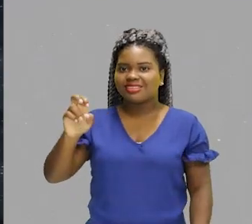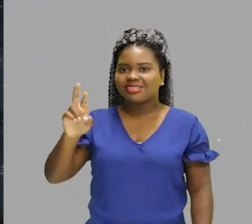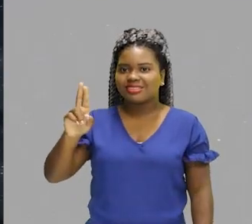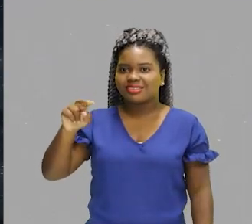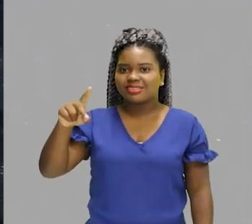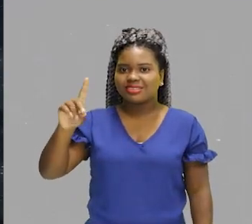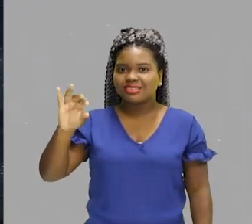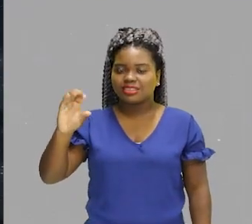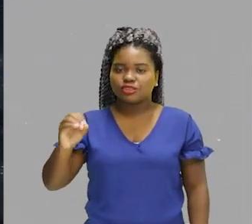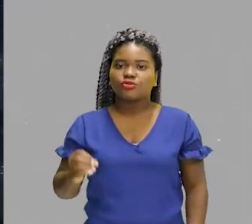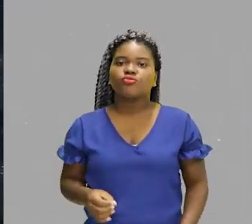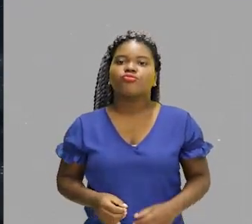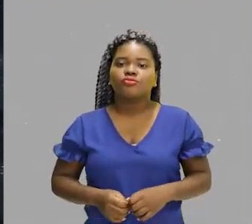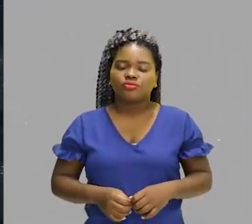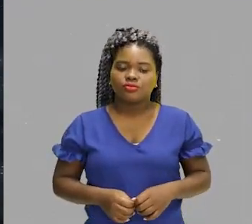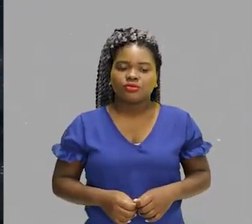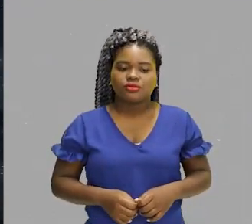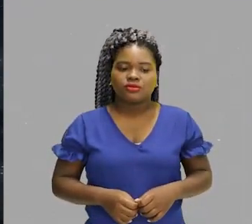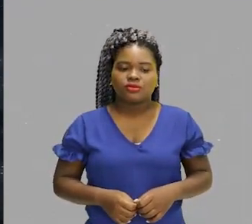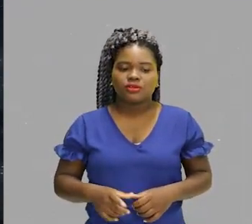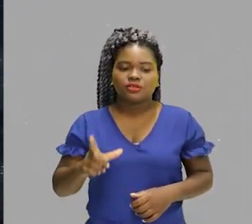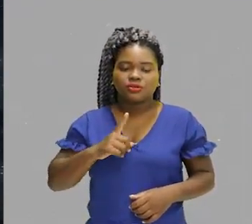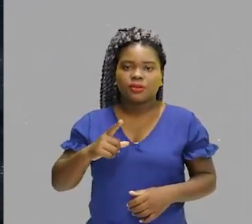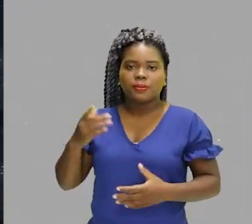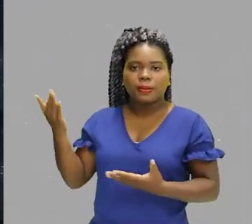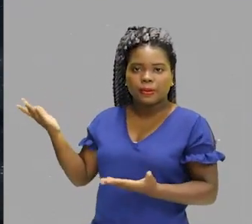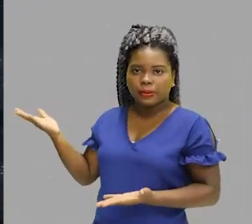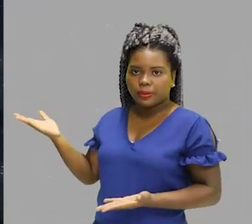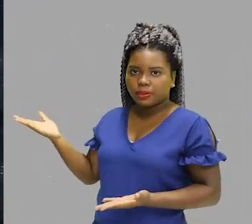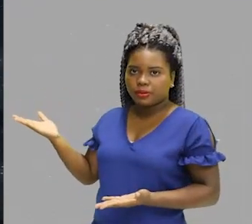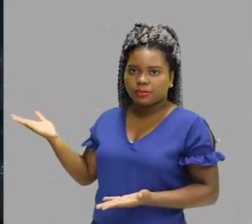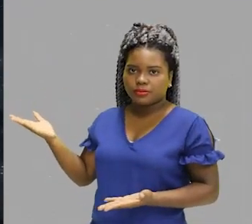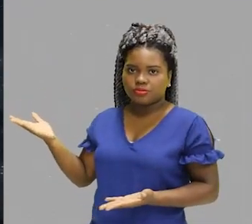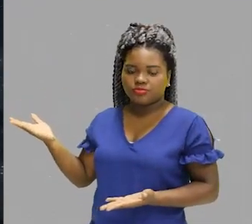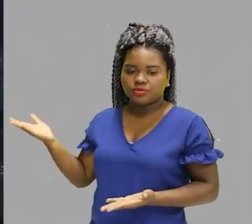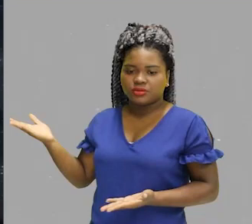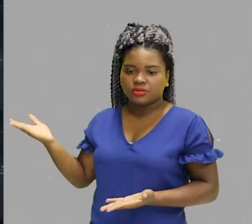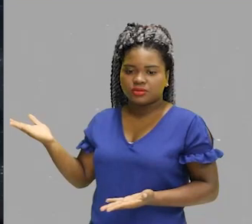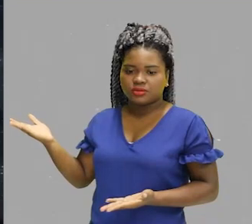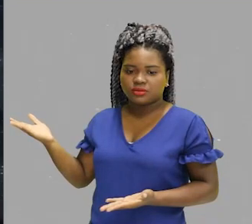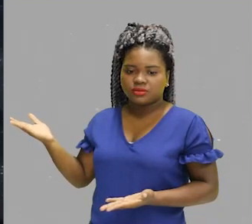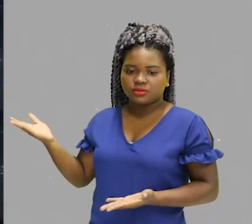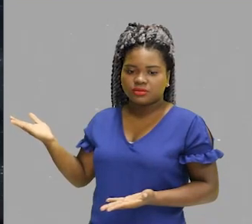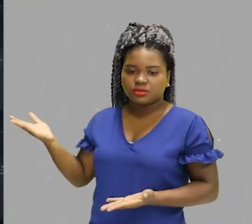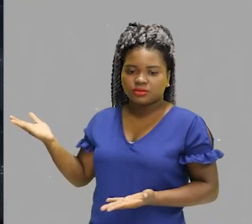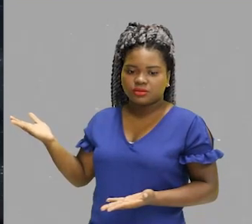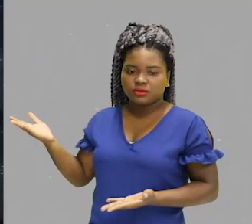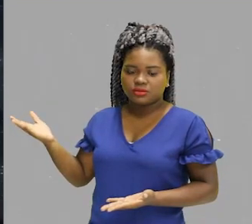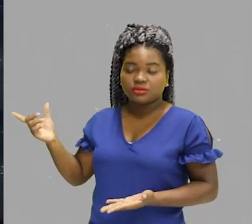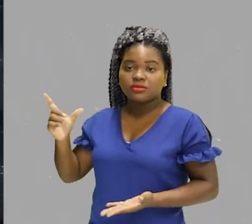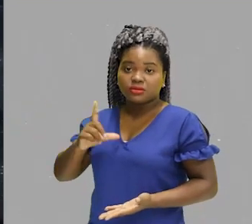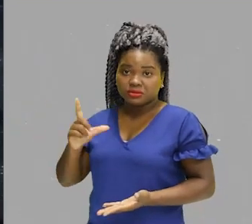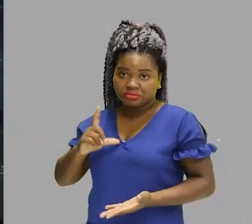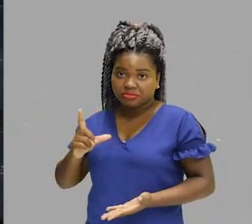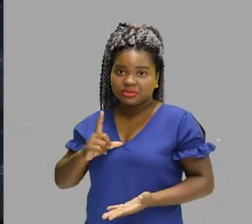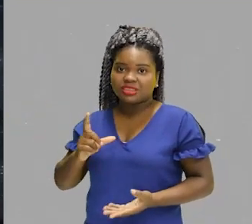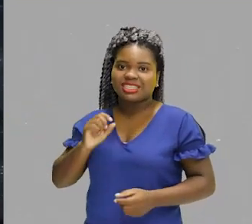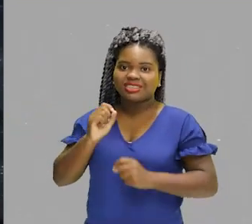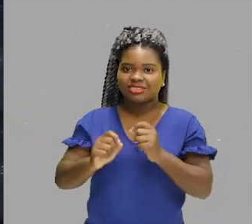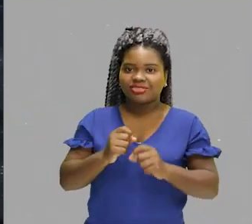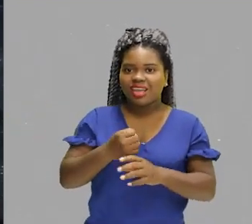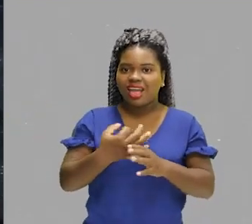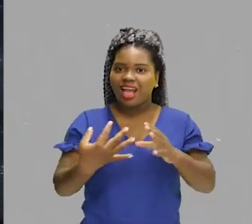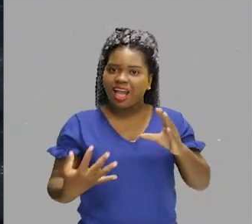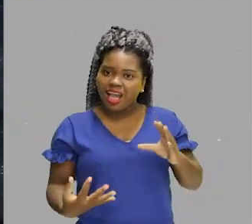vocês observarem aqui. Verbo auxiliar e principal expressam matizes como a ação, estado